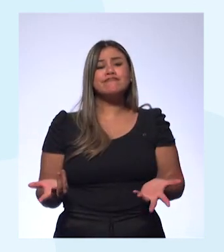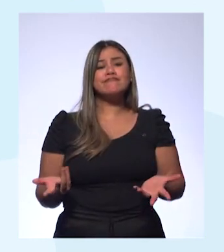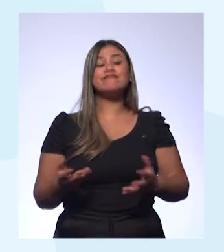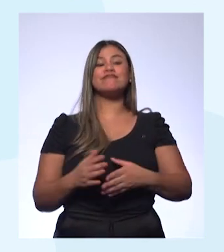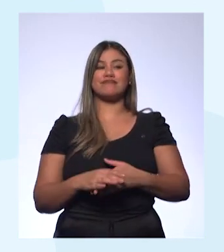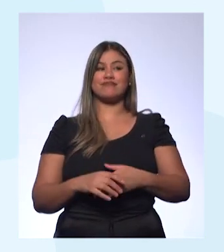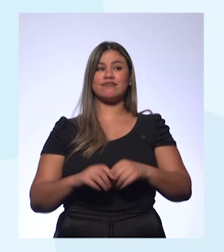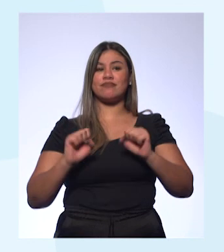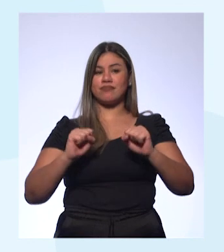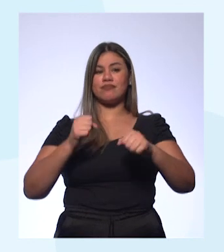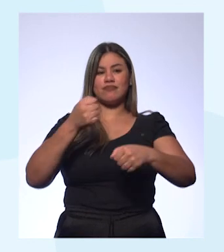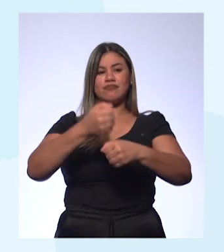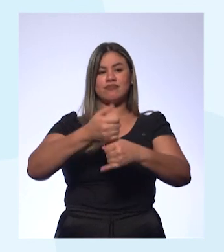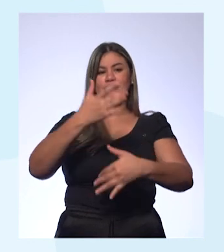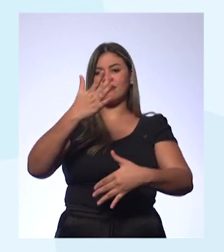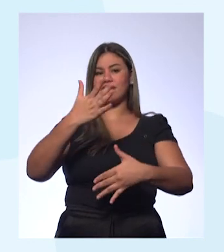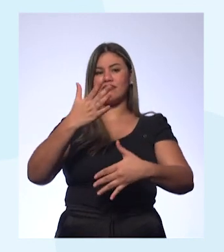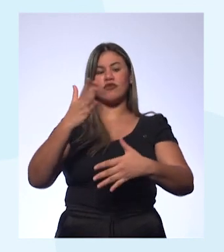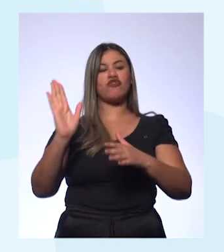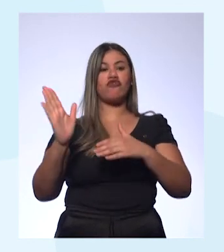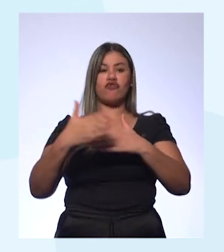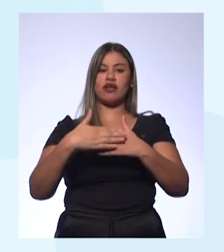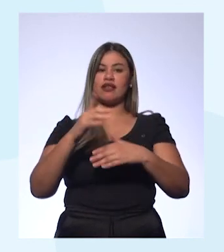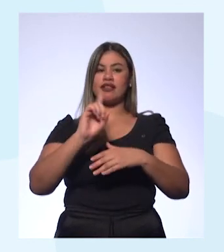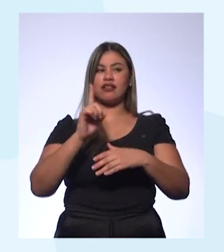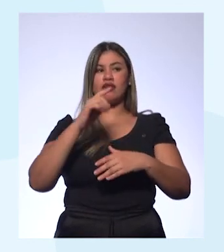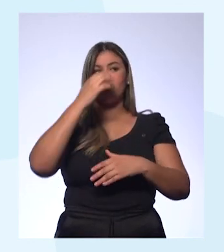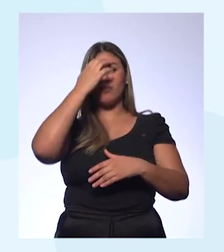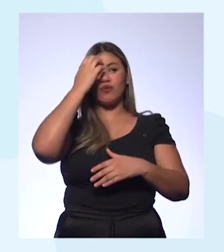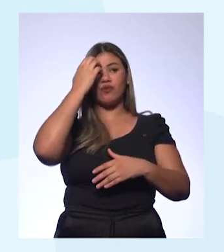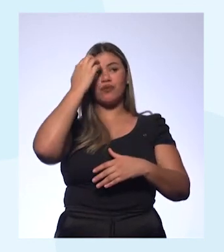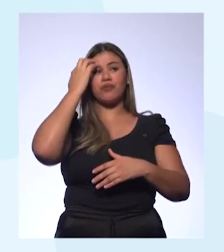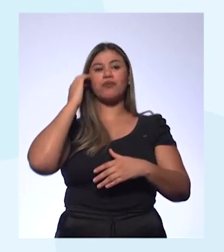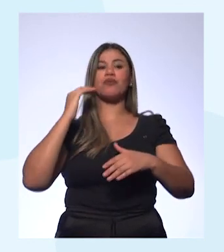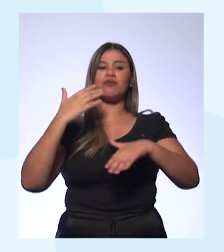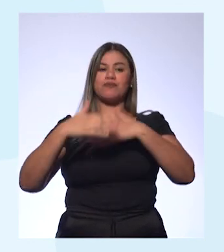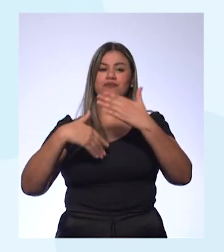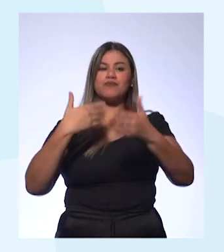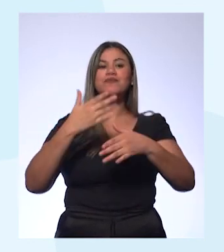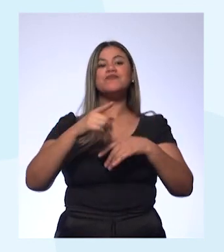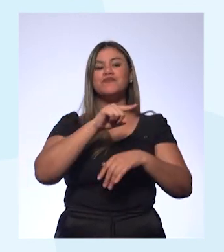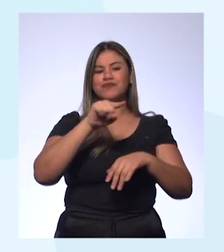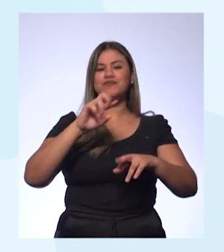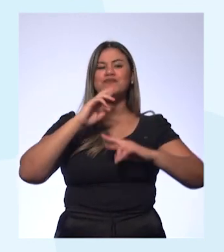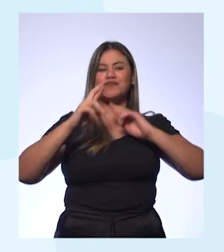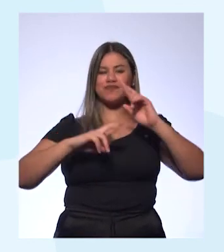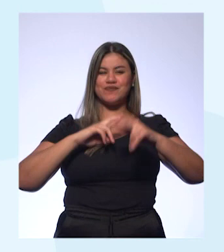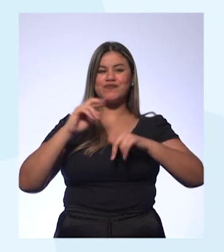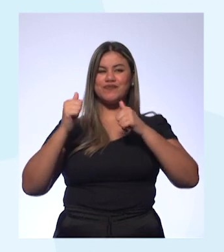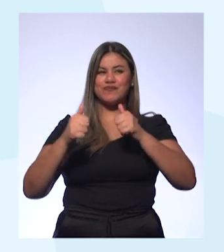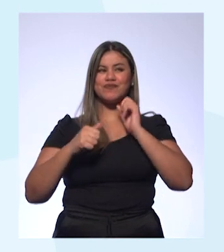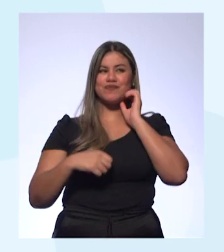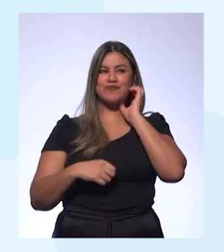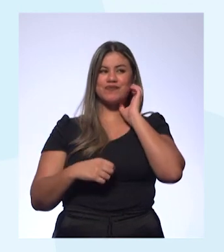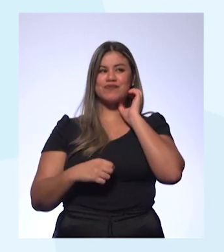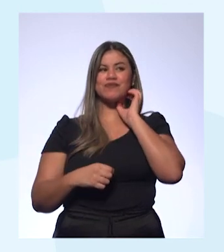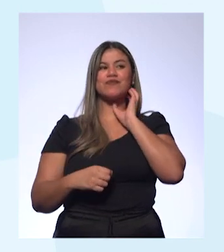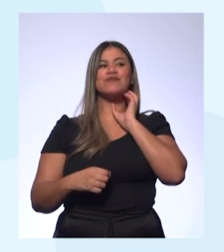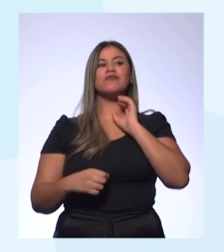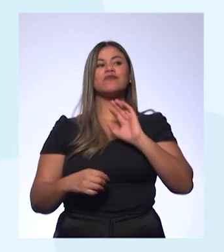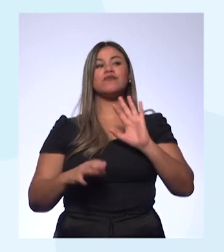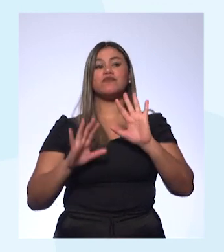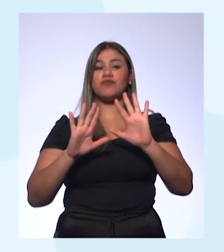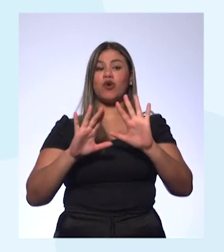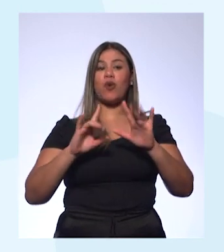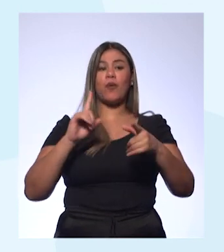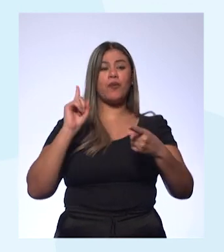colocando aí, eu não vou nem fechar para vocês irem respondendo. Conforme a aula vai rolando, vocês podem ir colocando. Lu, vamos acompanhando? Então, vê aí